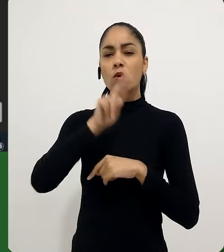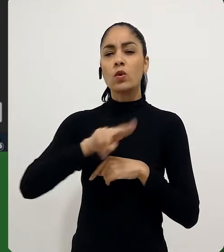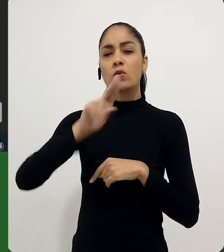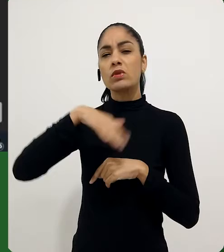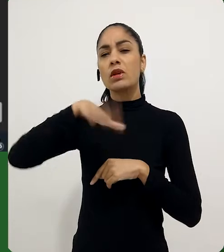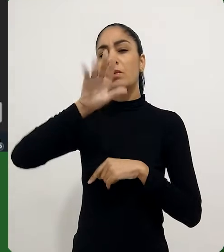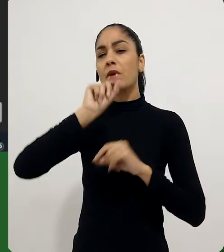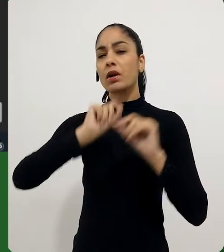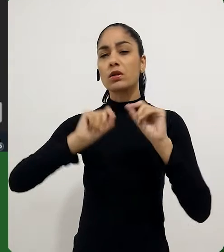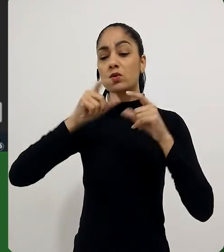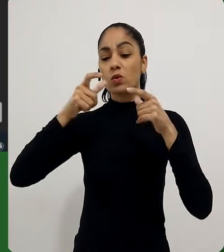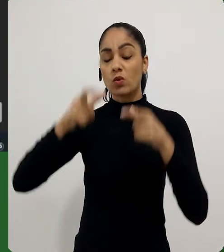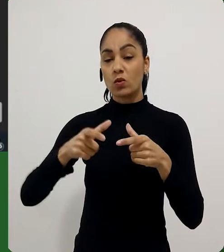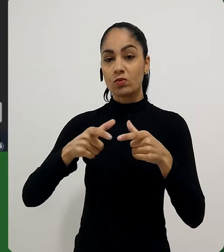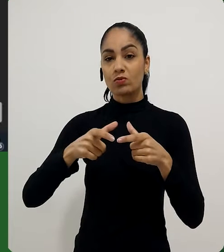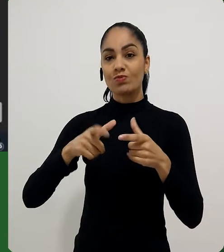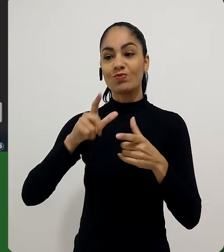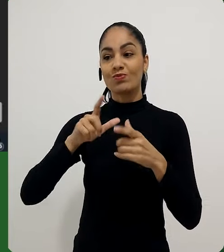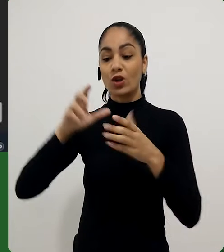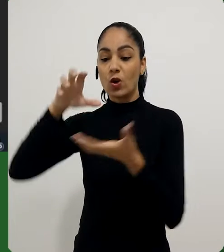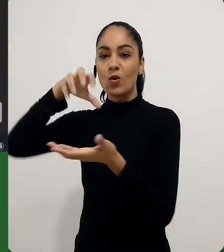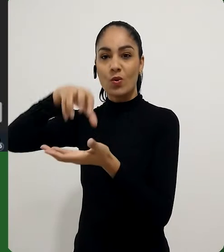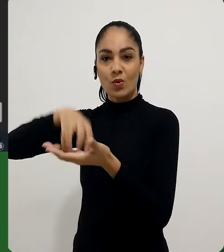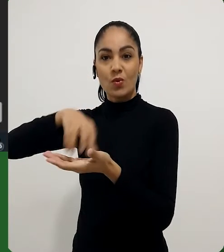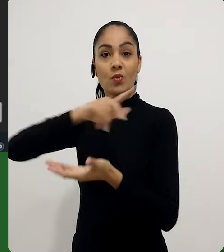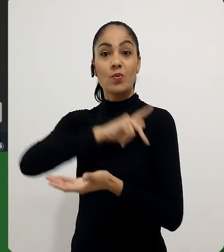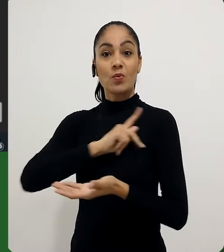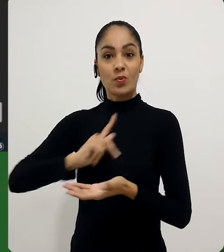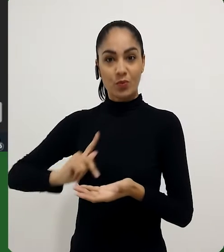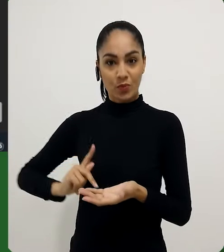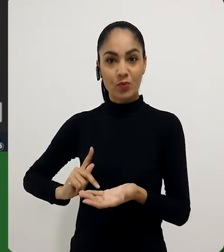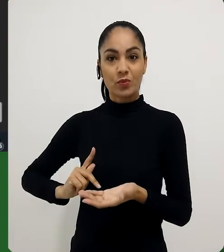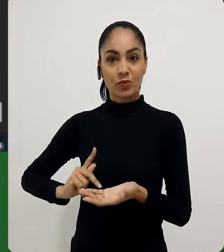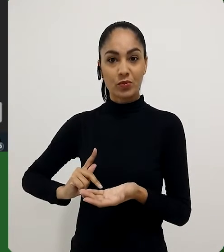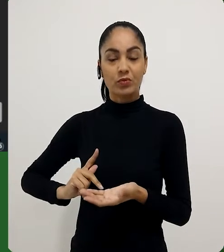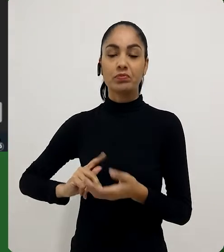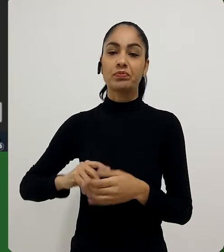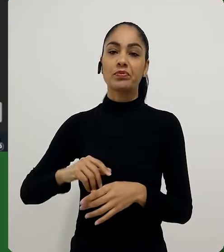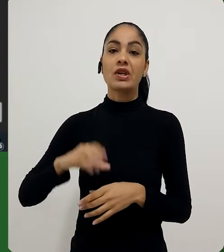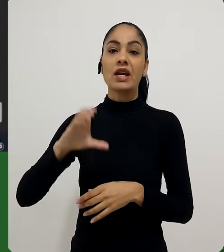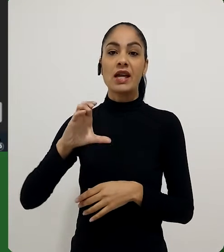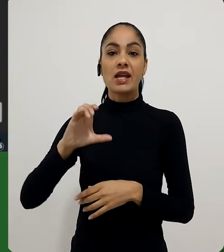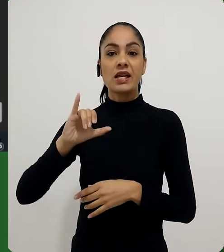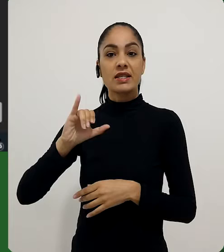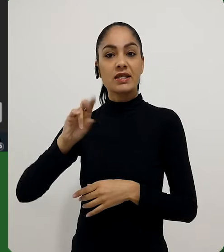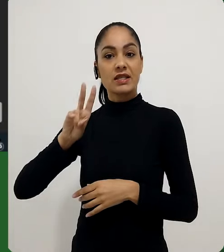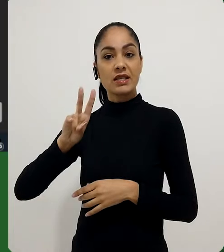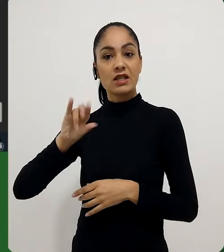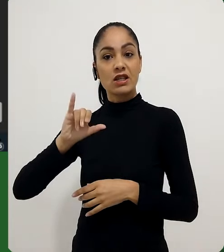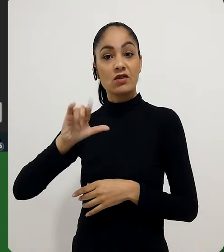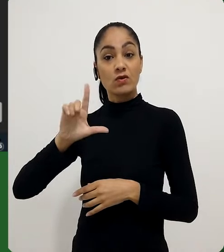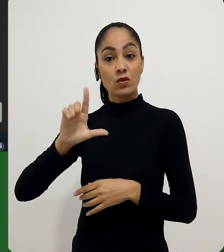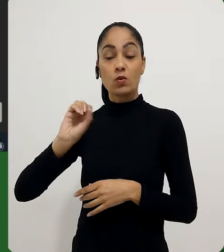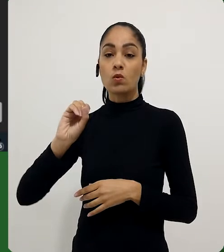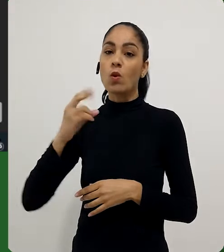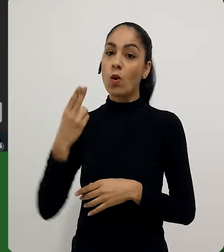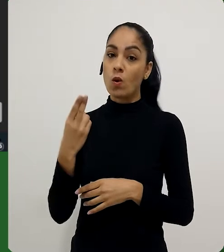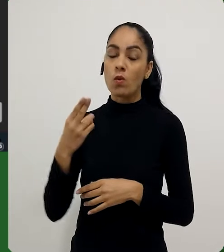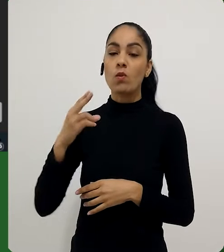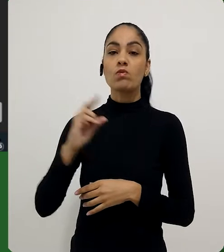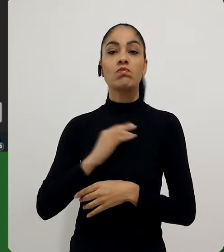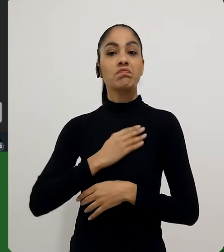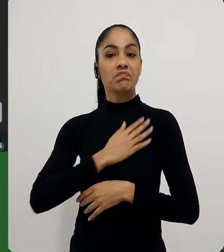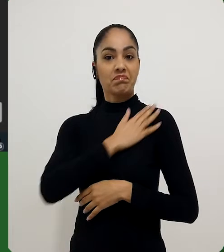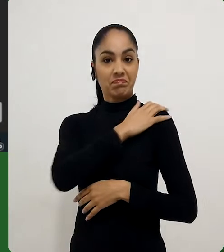A correspondência oficial é aquela utilizada por órgãos públicos, né? Tanto civil